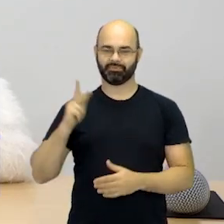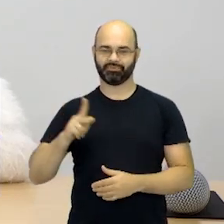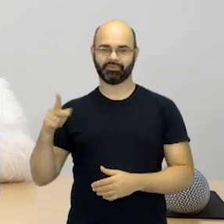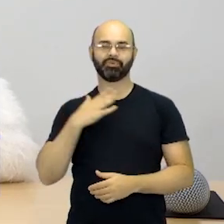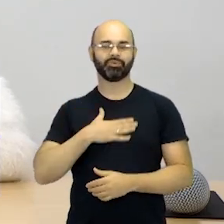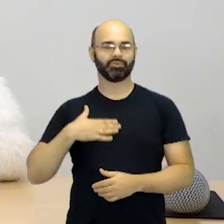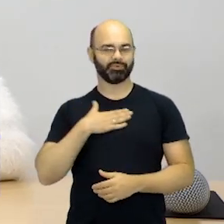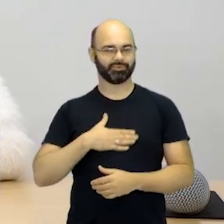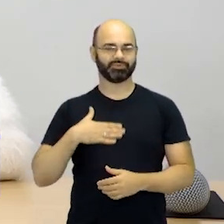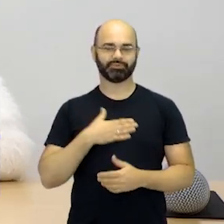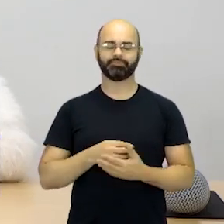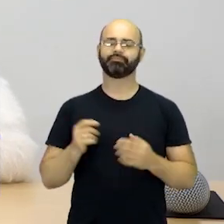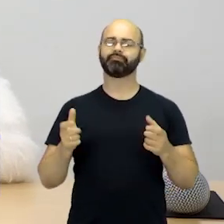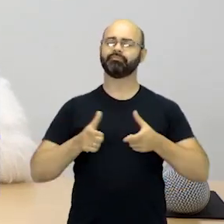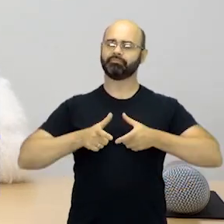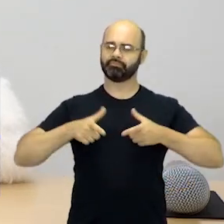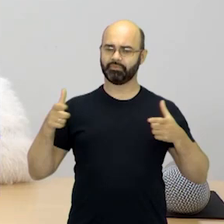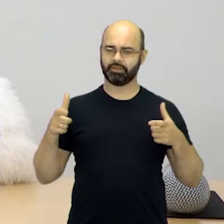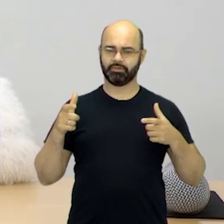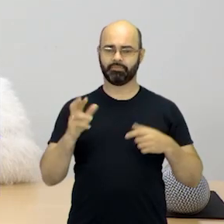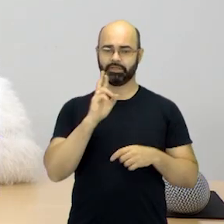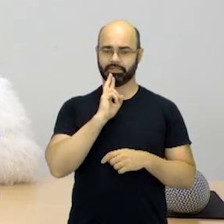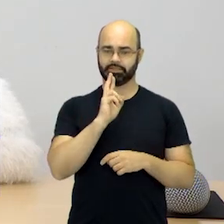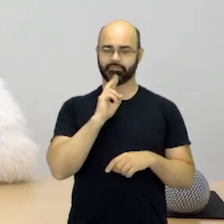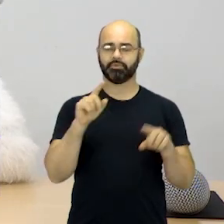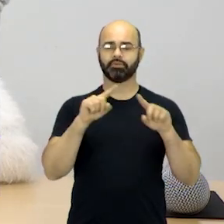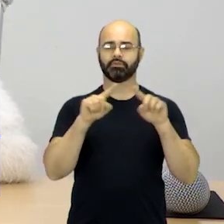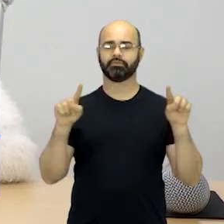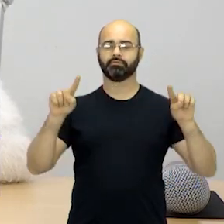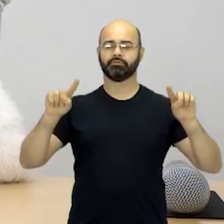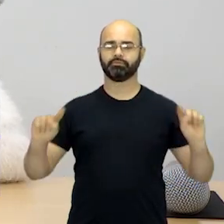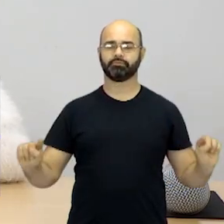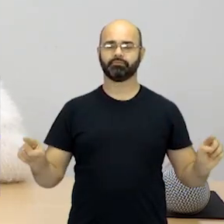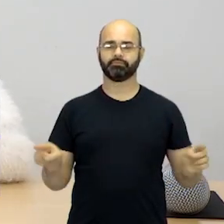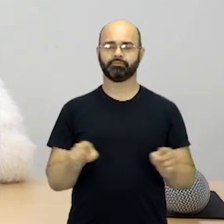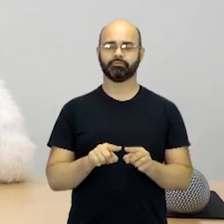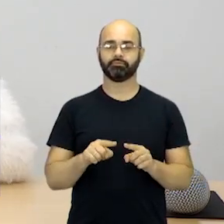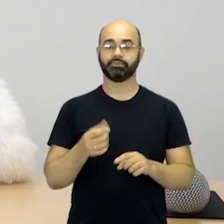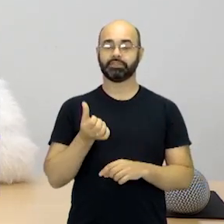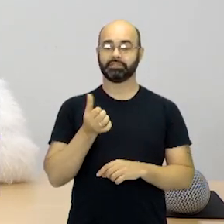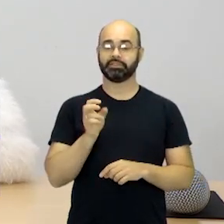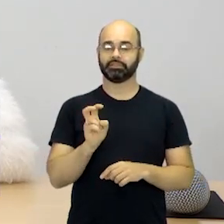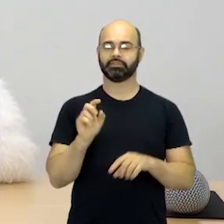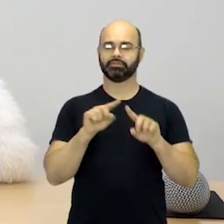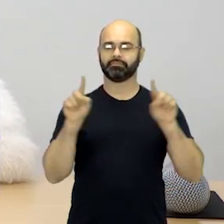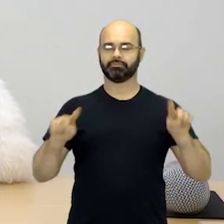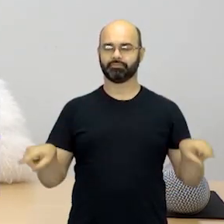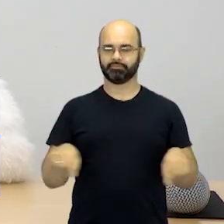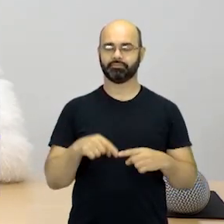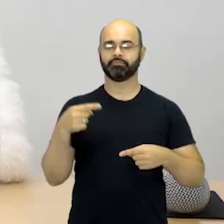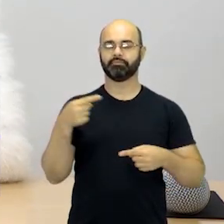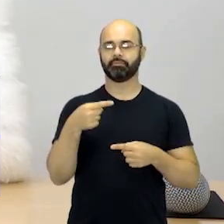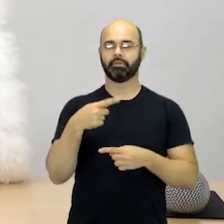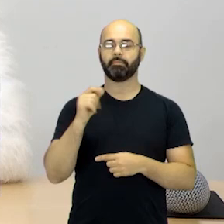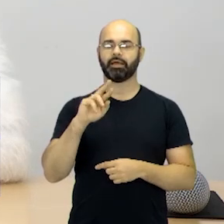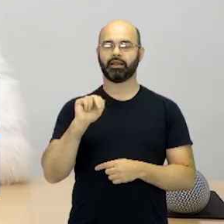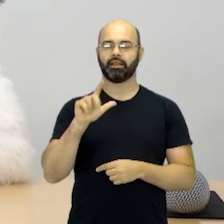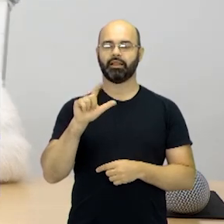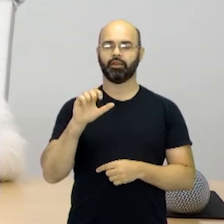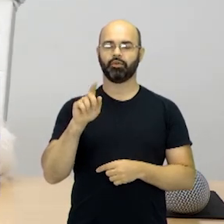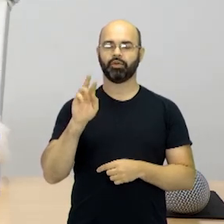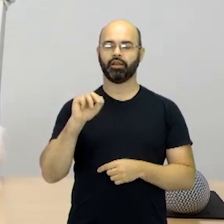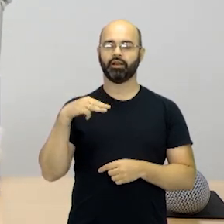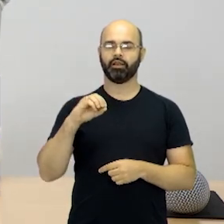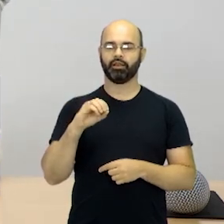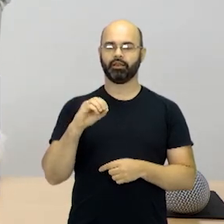dizendo aqui trapézio, Tony, ó. Muito bom. 65% trapézio, paralelogramo com 29%, e o picadeiro, e a gente ainda